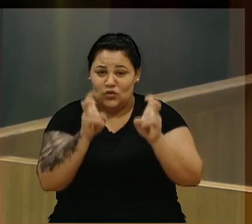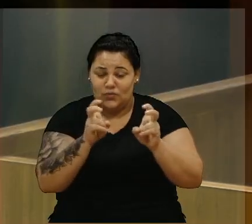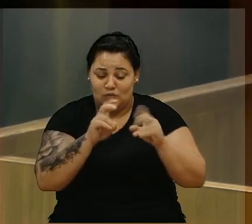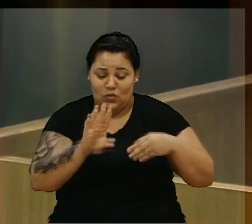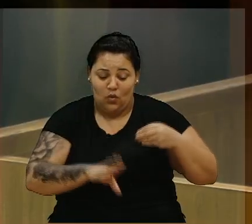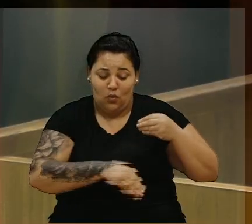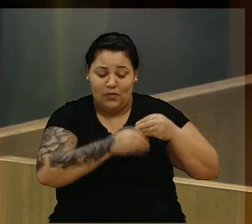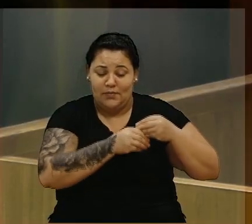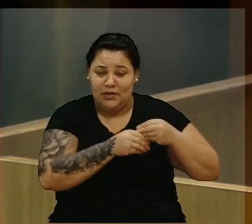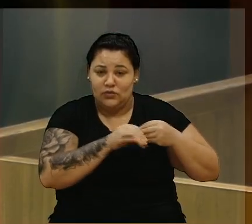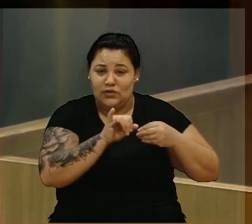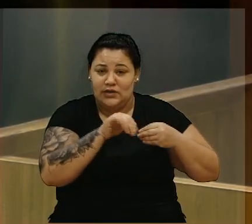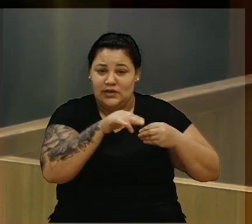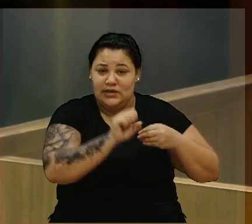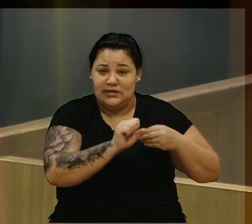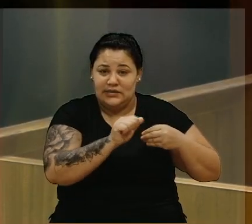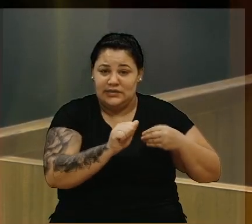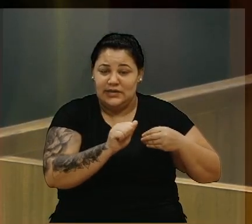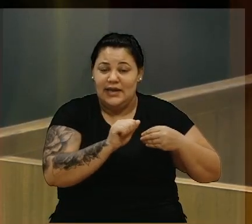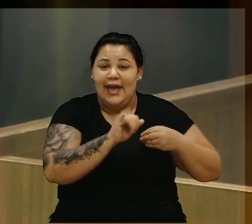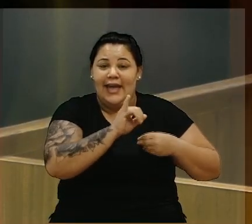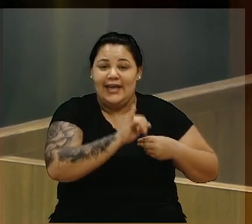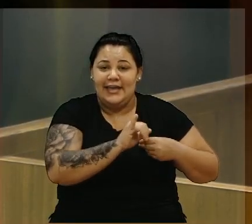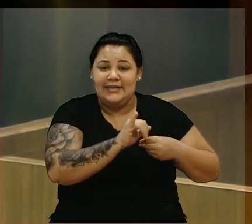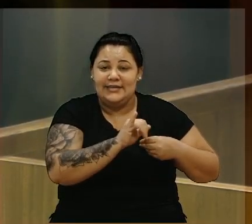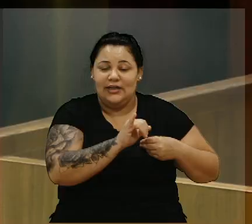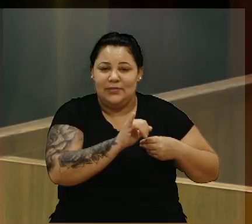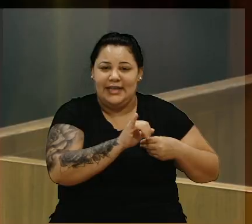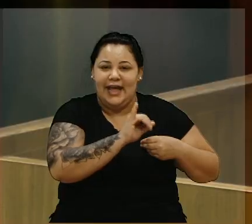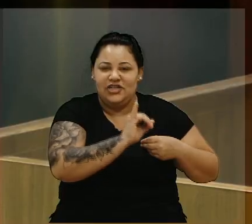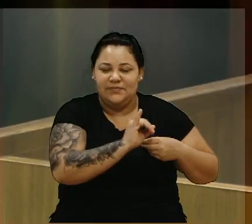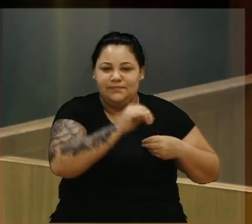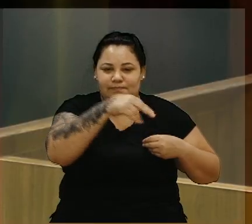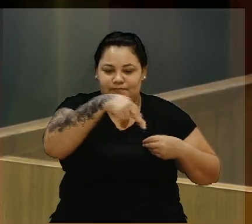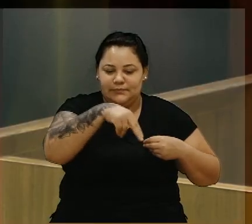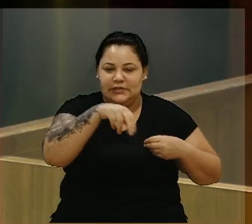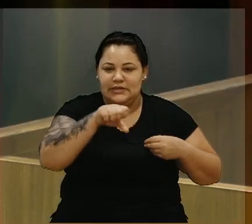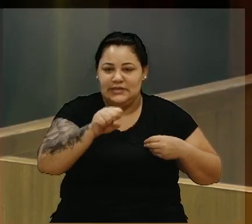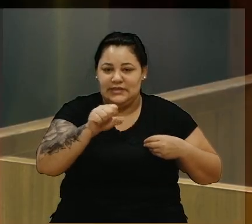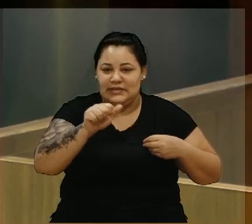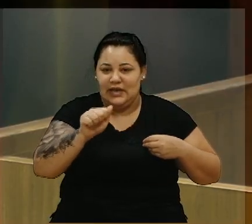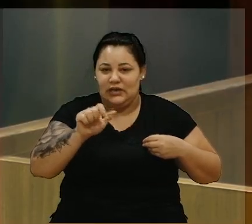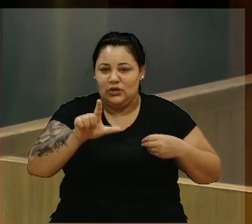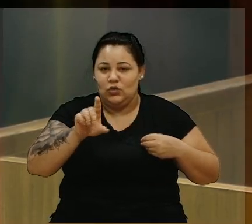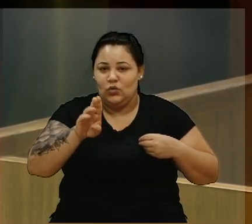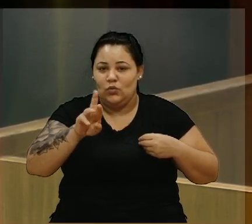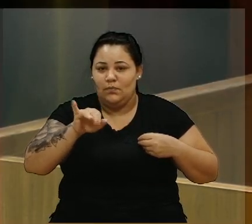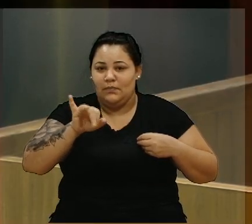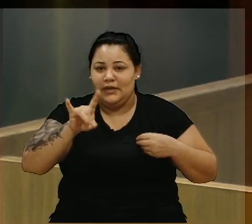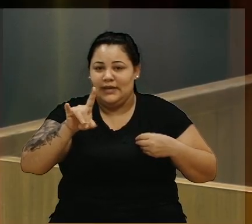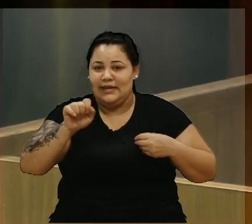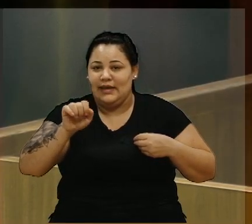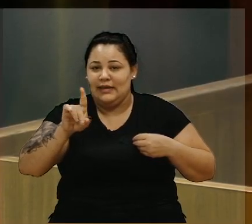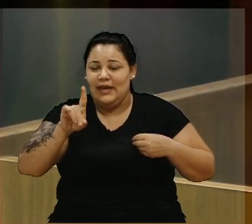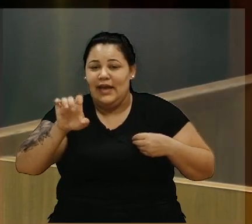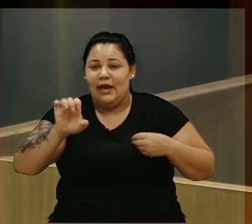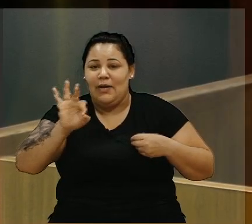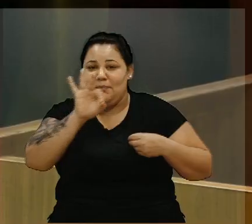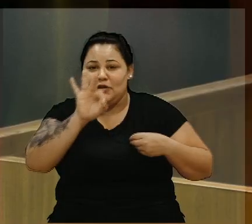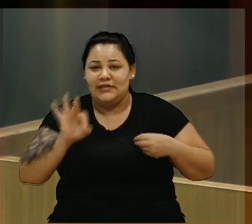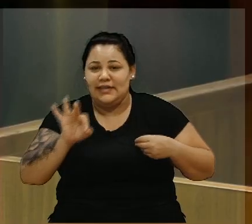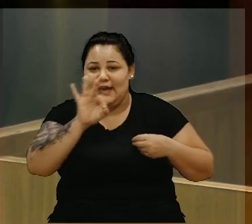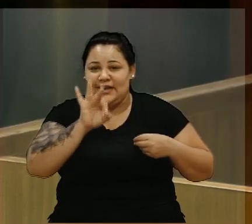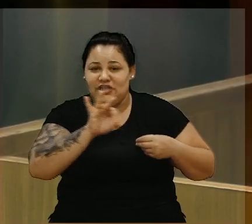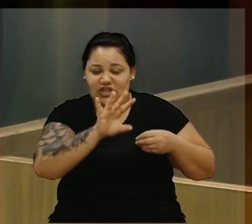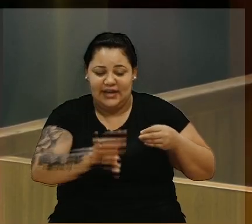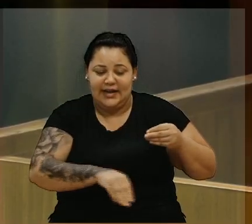um adicional salário-condição. Se o trabalhador está exposto àquele agente nocivo, ele deve receber aquele adicional.